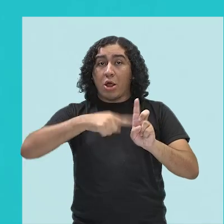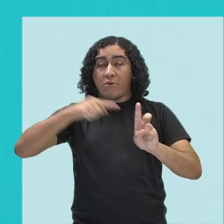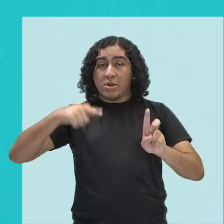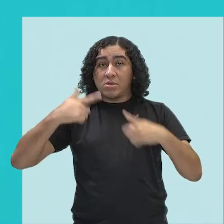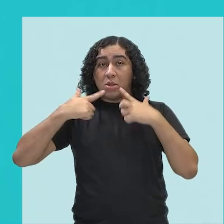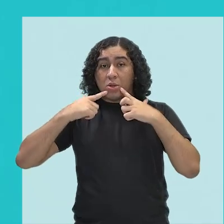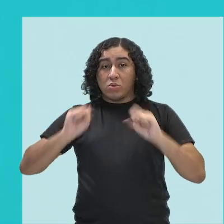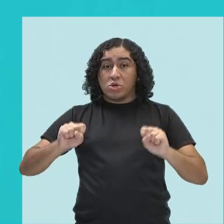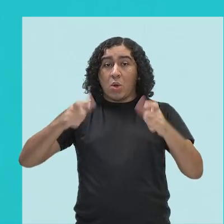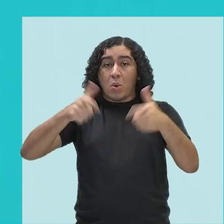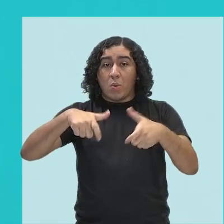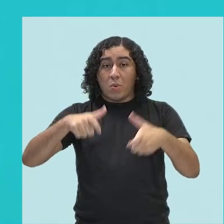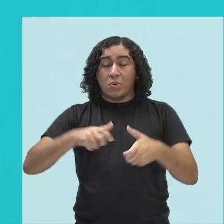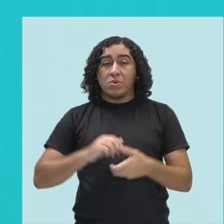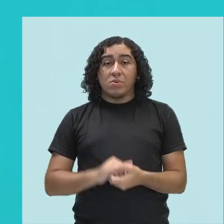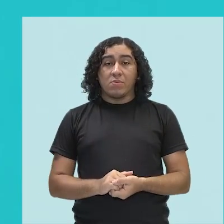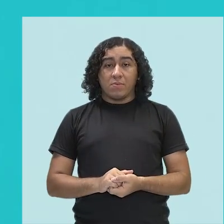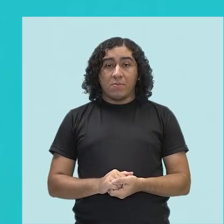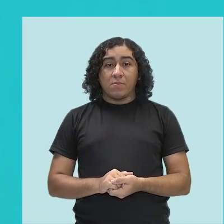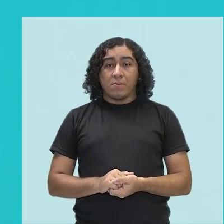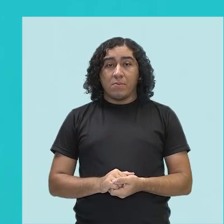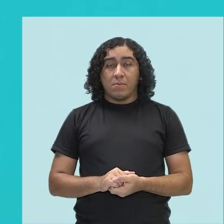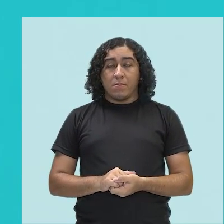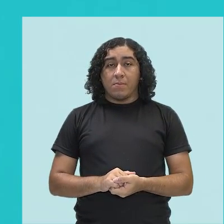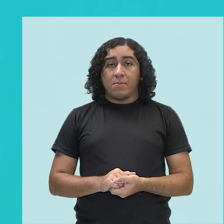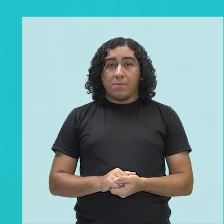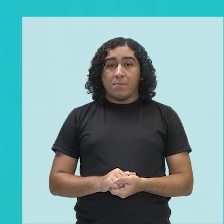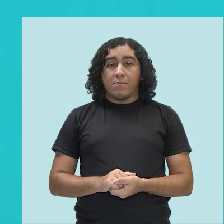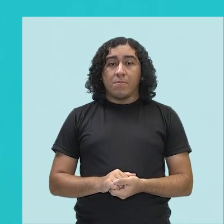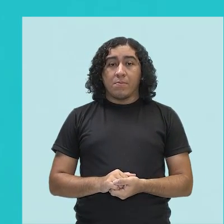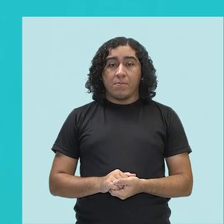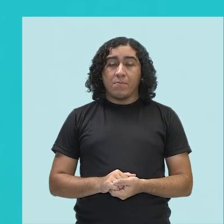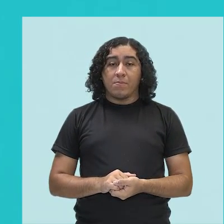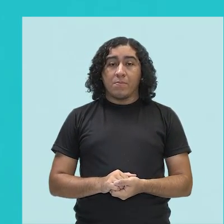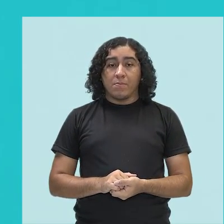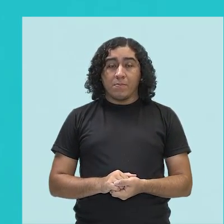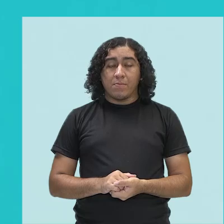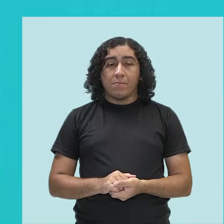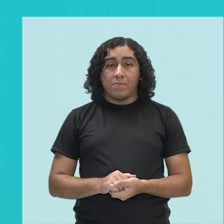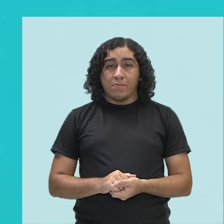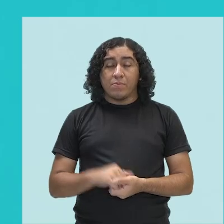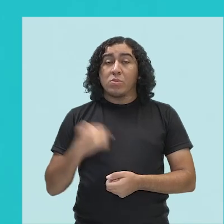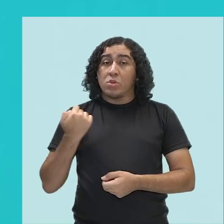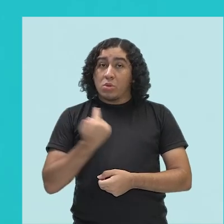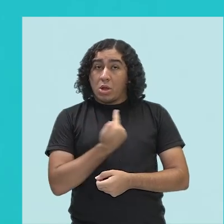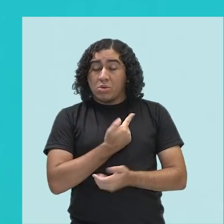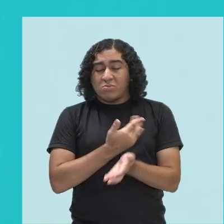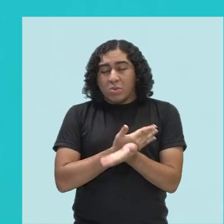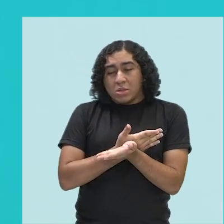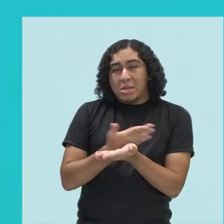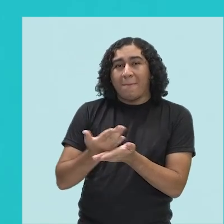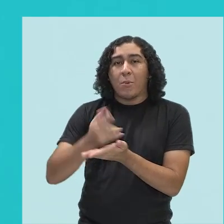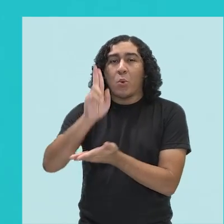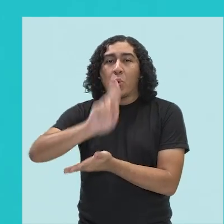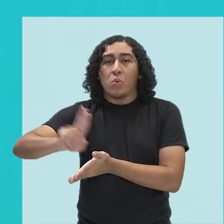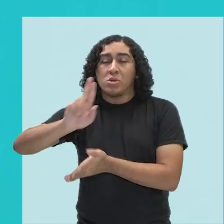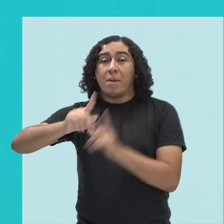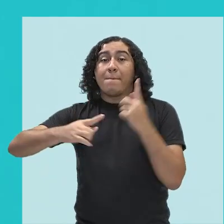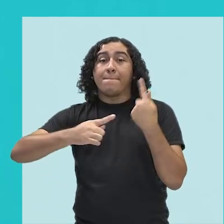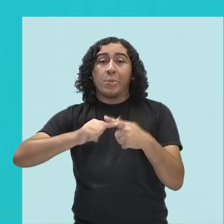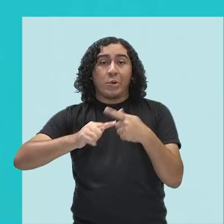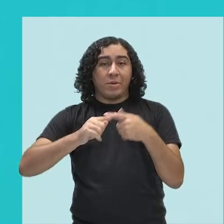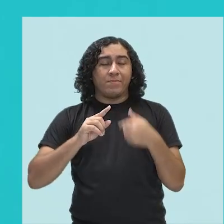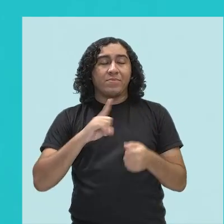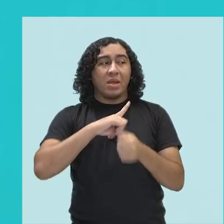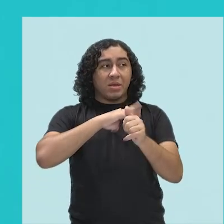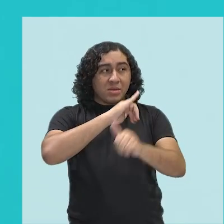variação linguística que ela tomou muito espaço nos nossos dias pelo